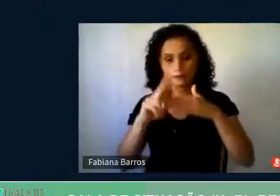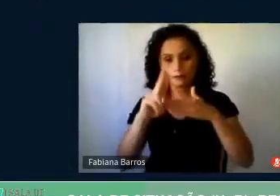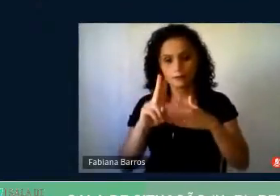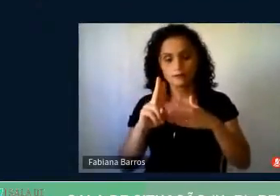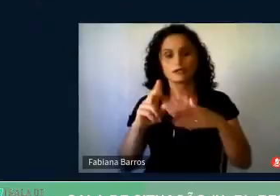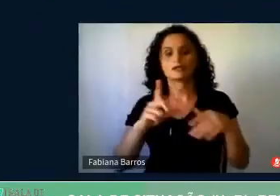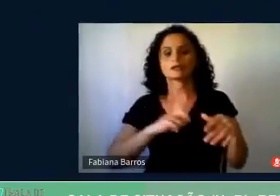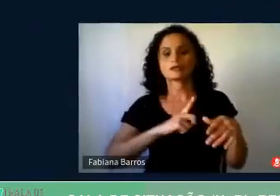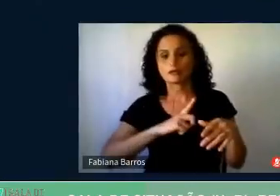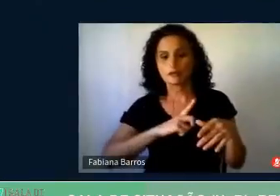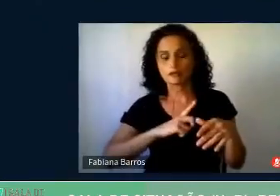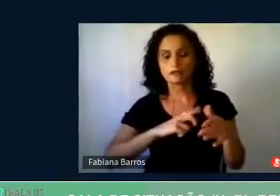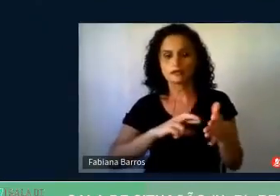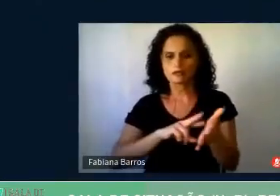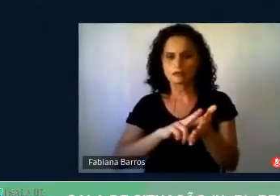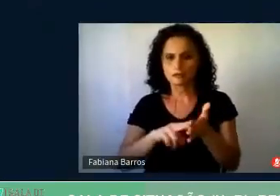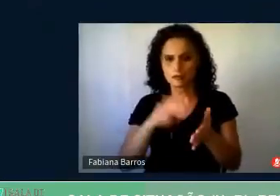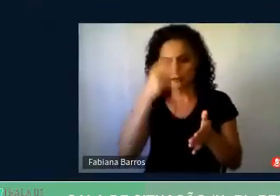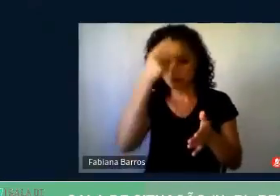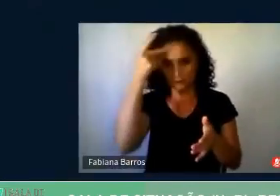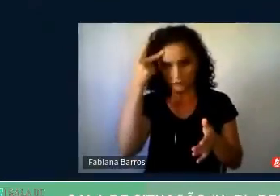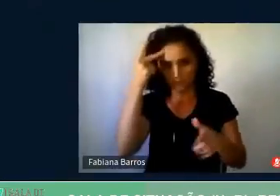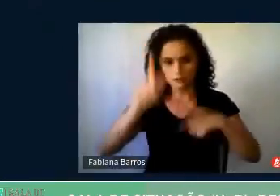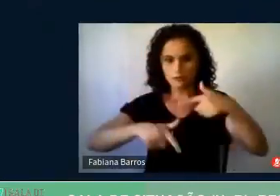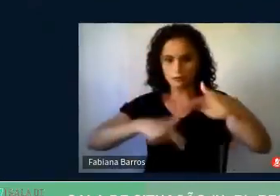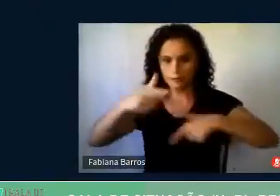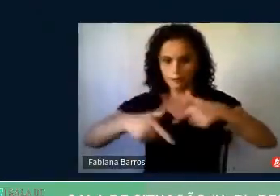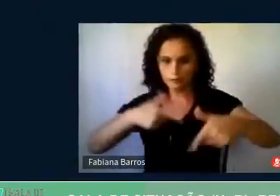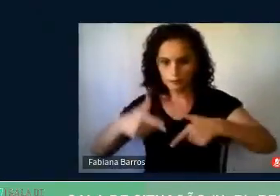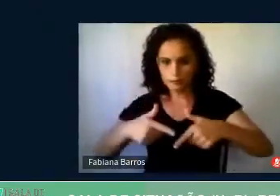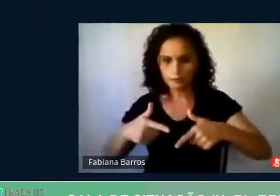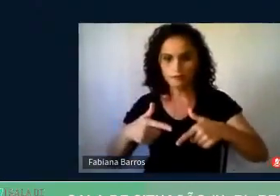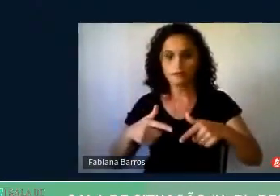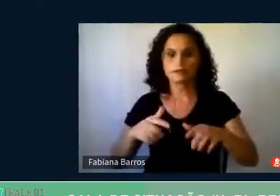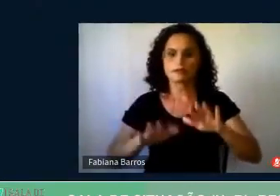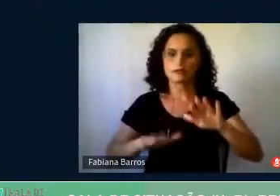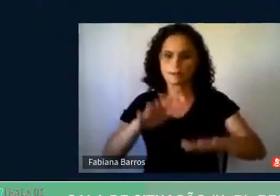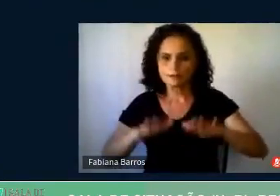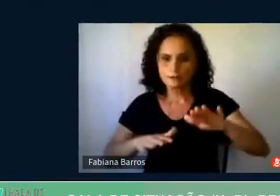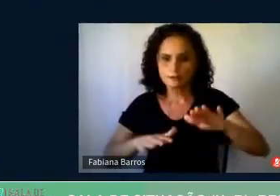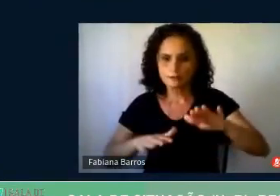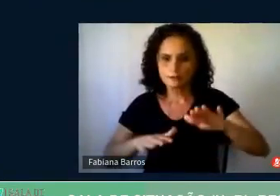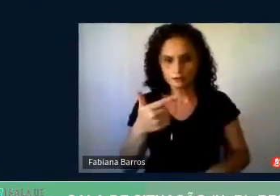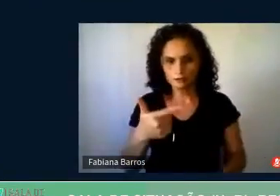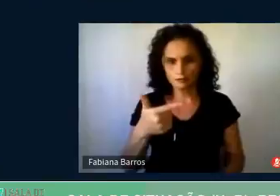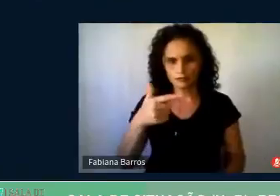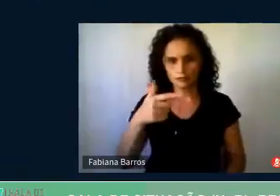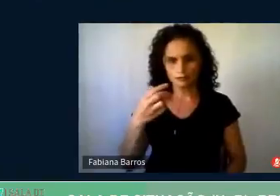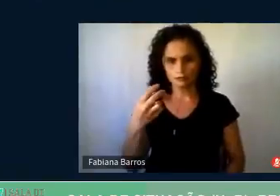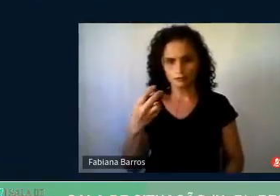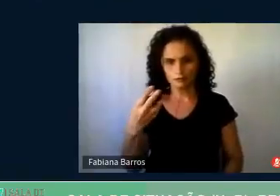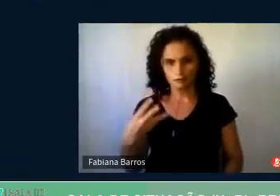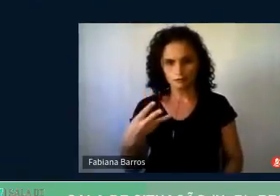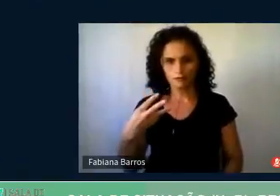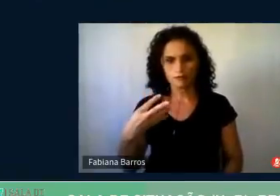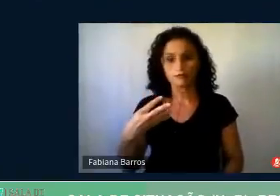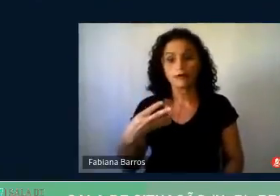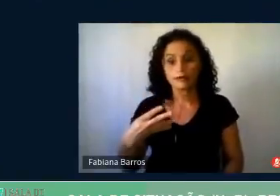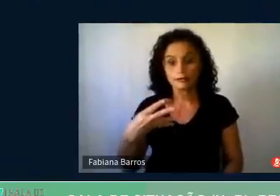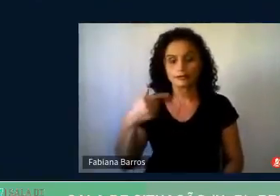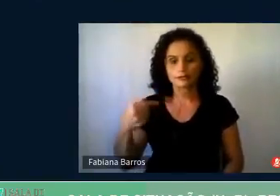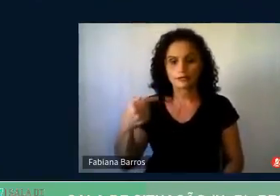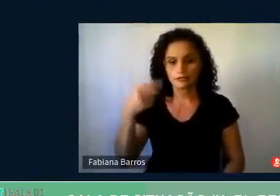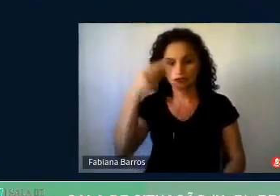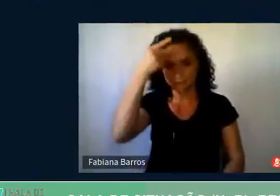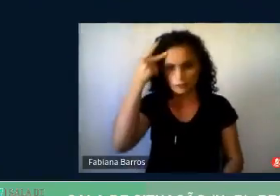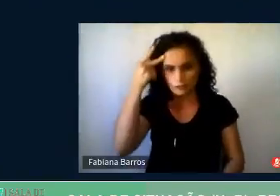detectar 27 casos positivos e mais de 200 pessoas suspeitas. A maioria, e isso é importante destacar,